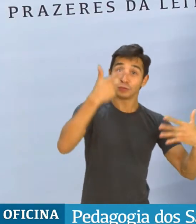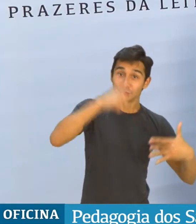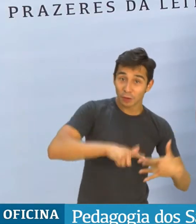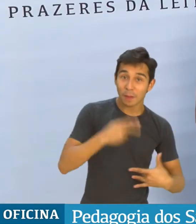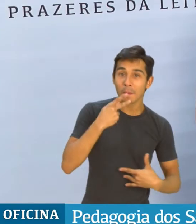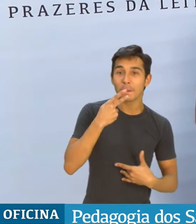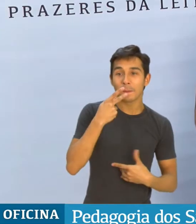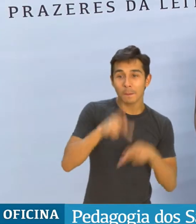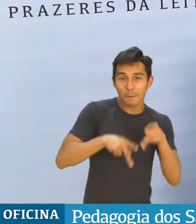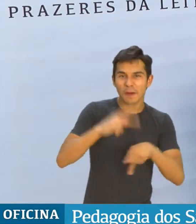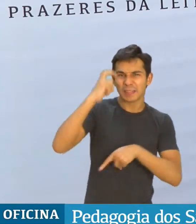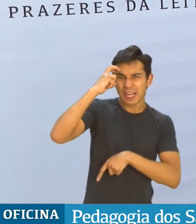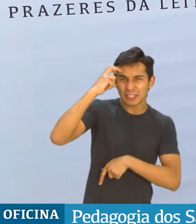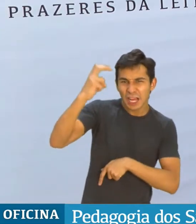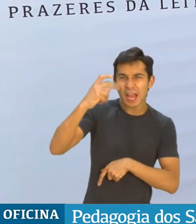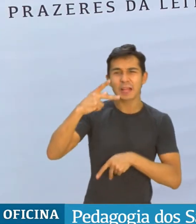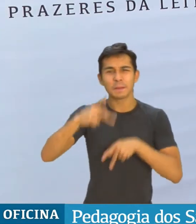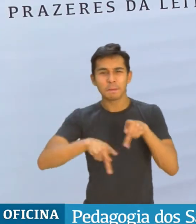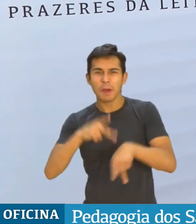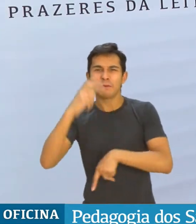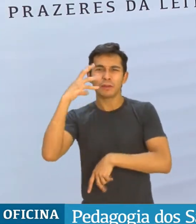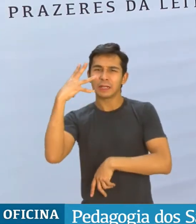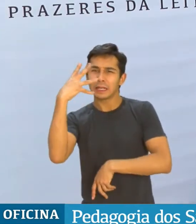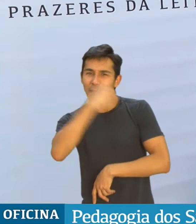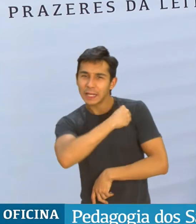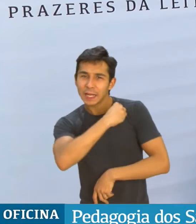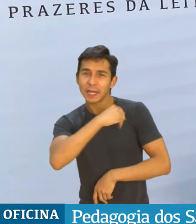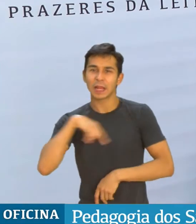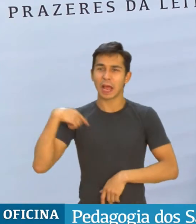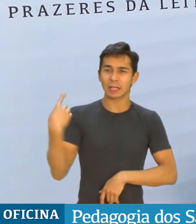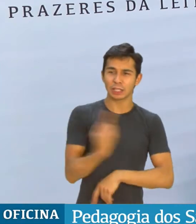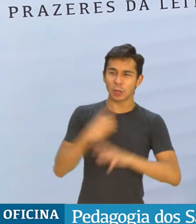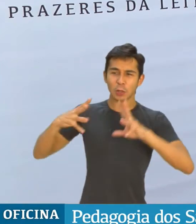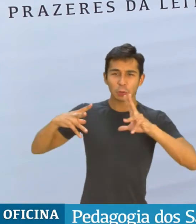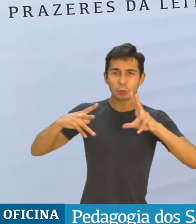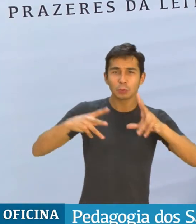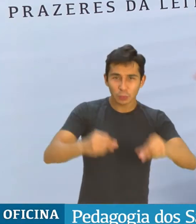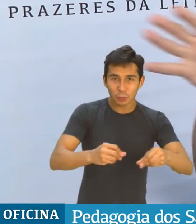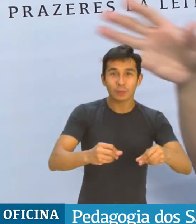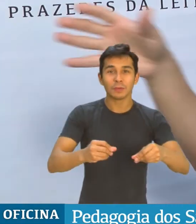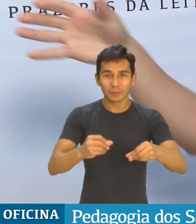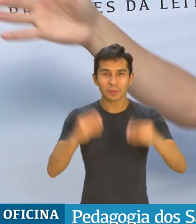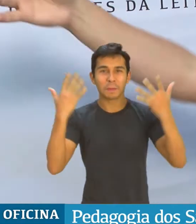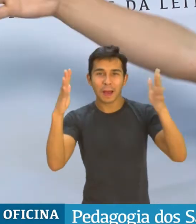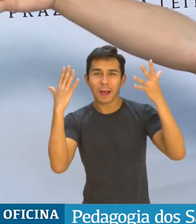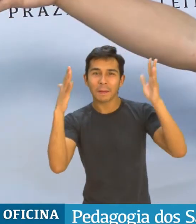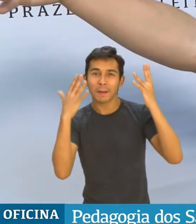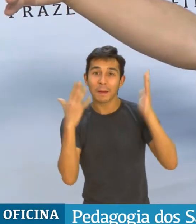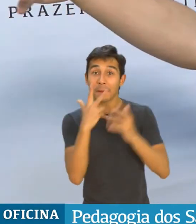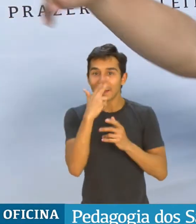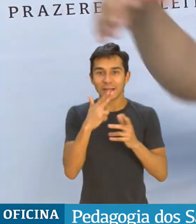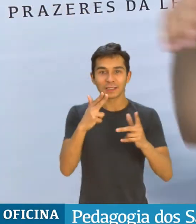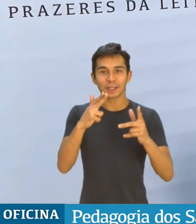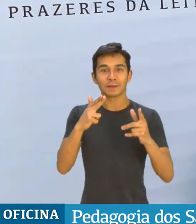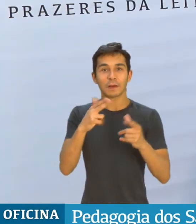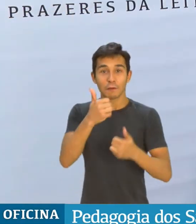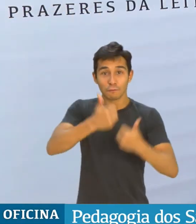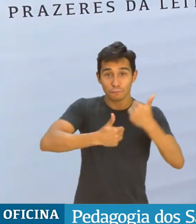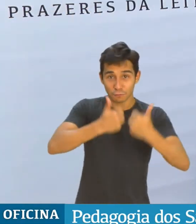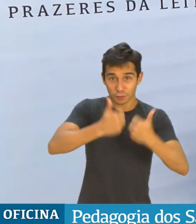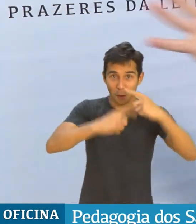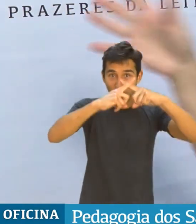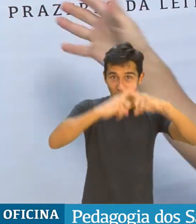é tudo nosso! Aí todo mundo aplaude, Cooperifa, É como se fosse aquele time, antes de entrar na